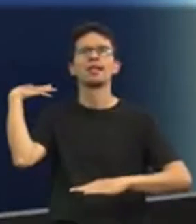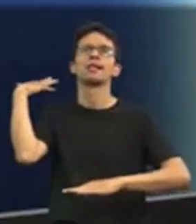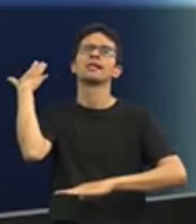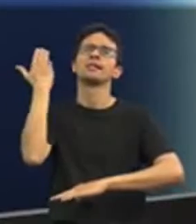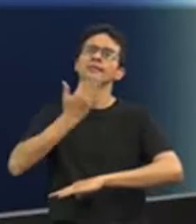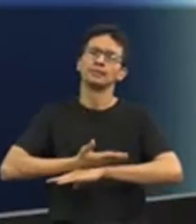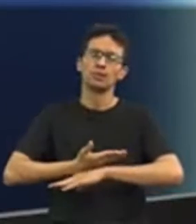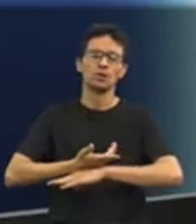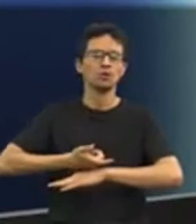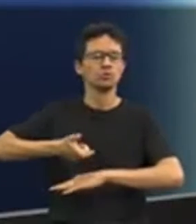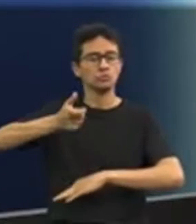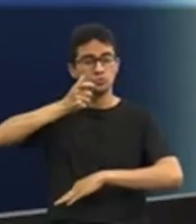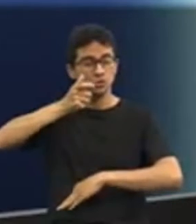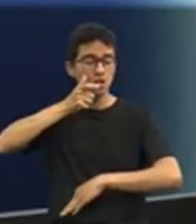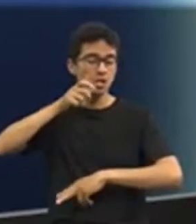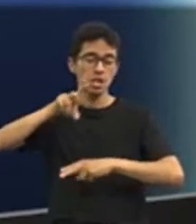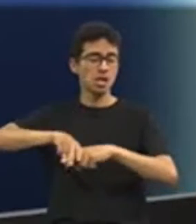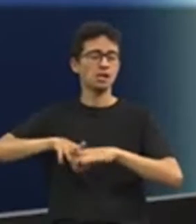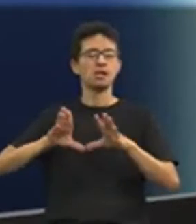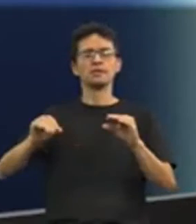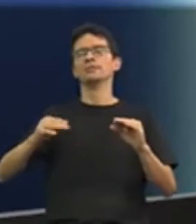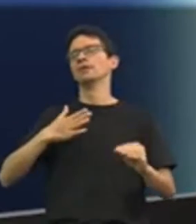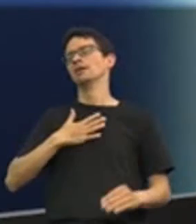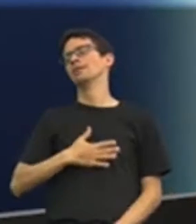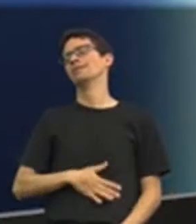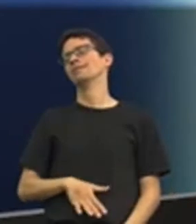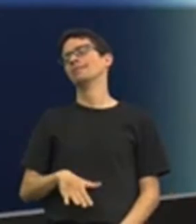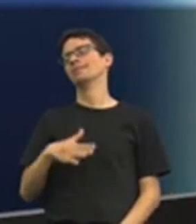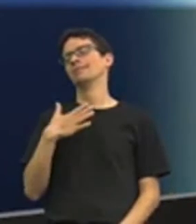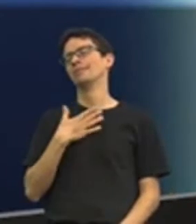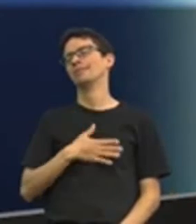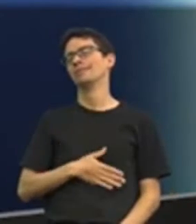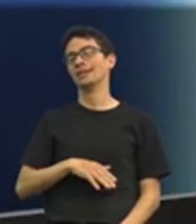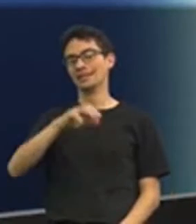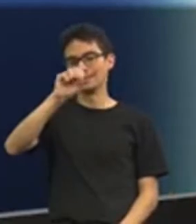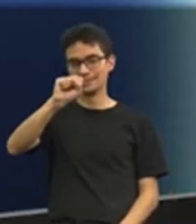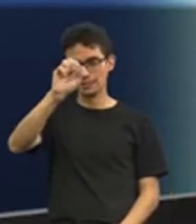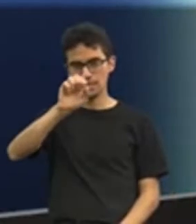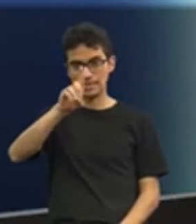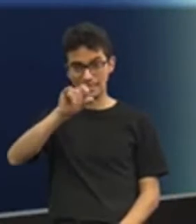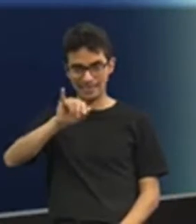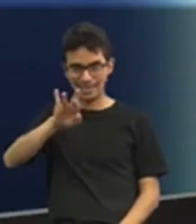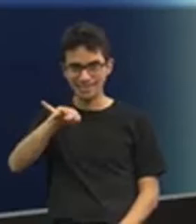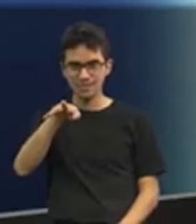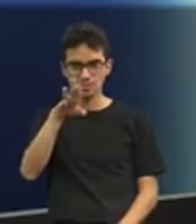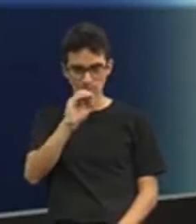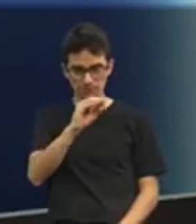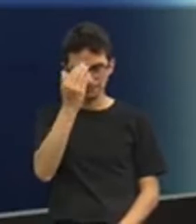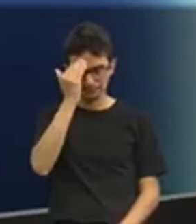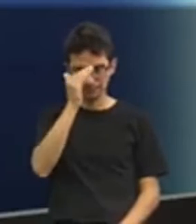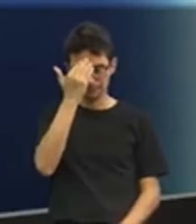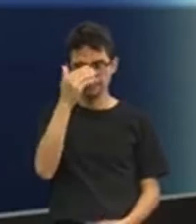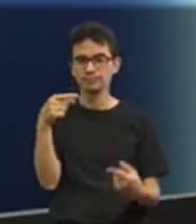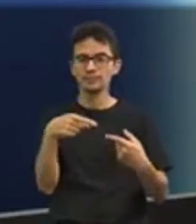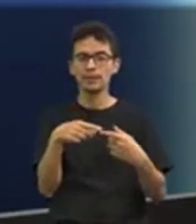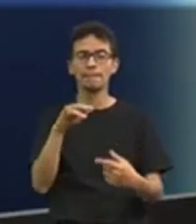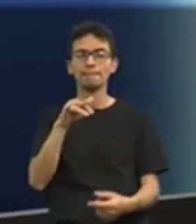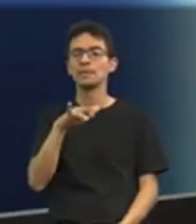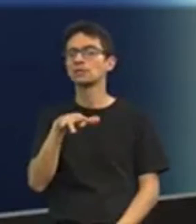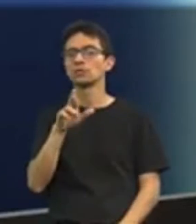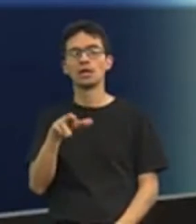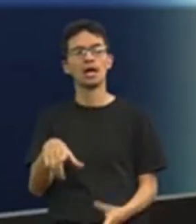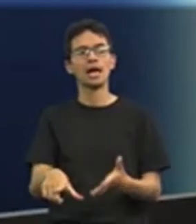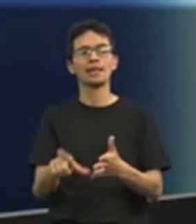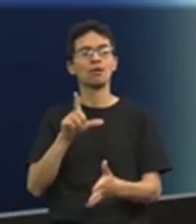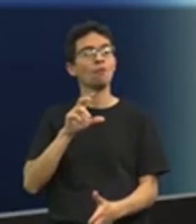vendo TV é ter uma vida sedentária tudo bem E o que significa maratonar no quadrinho